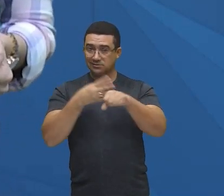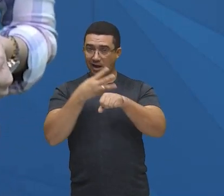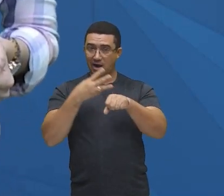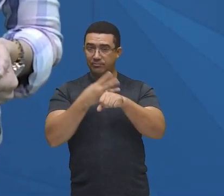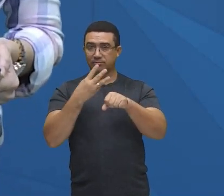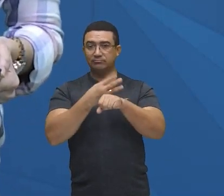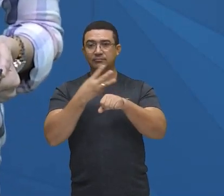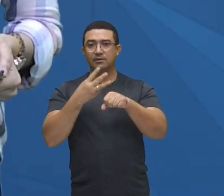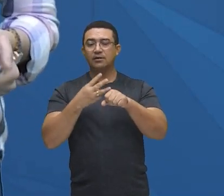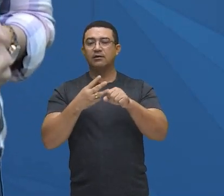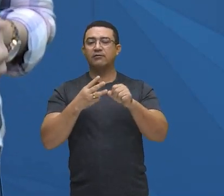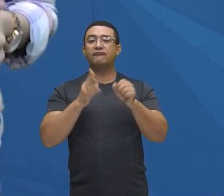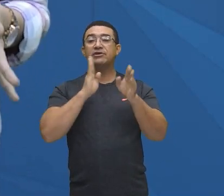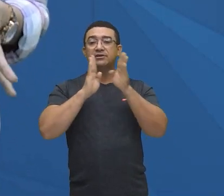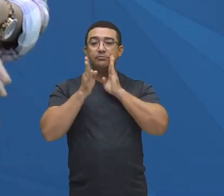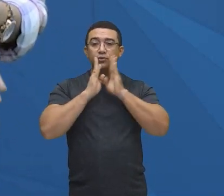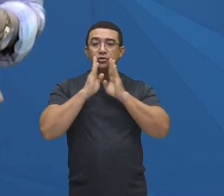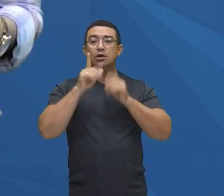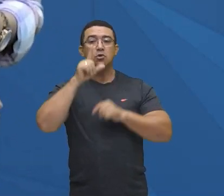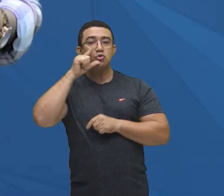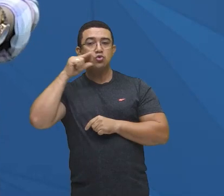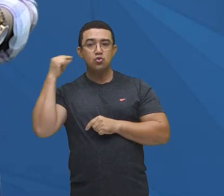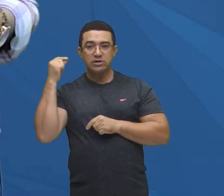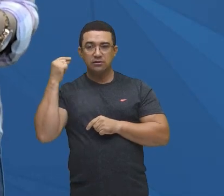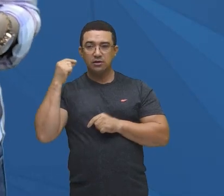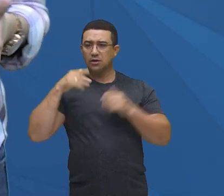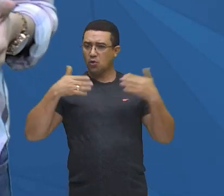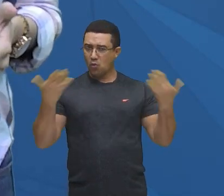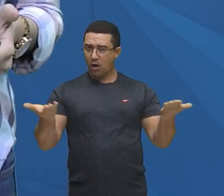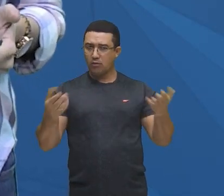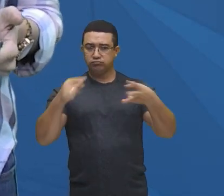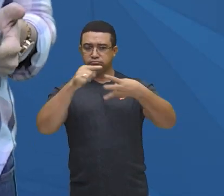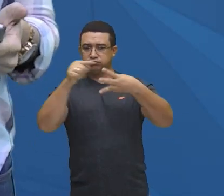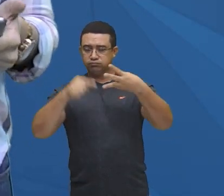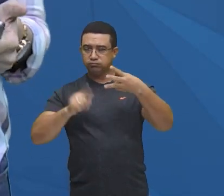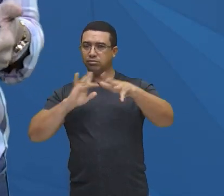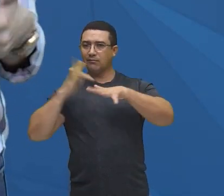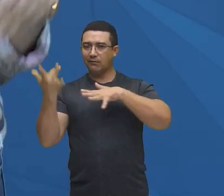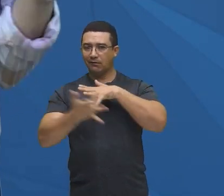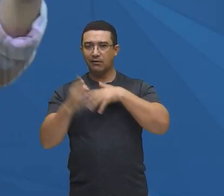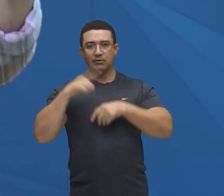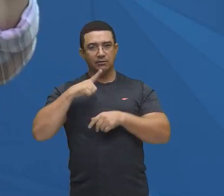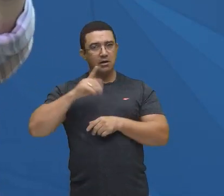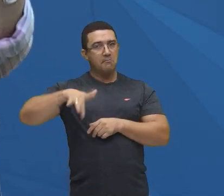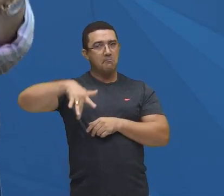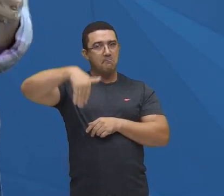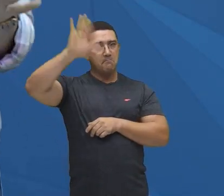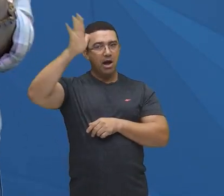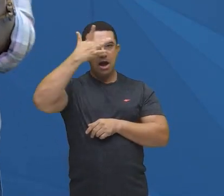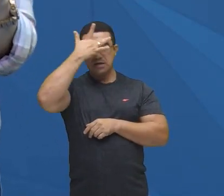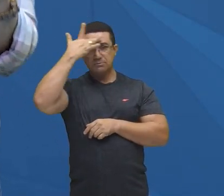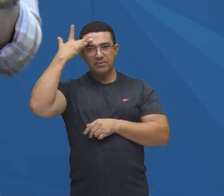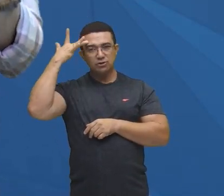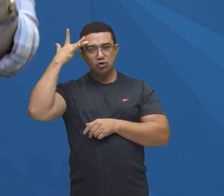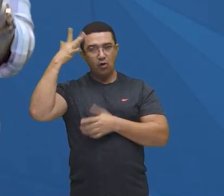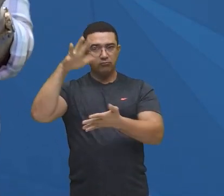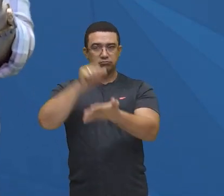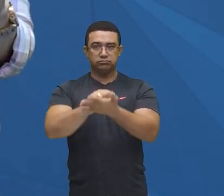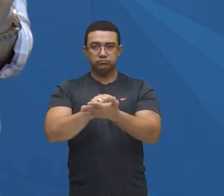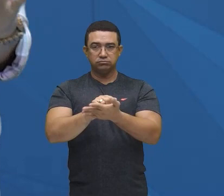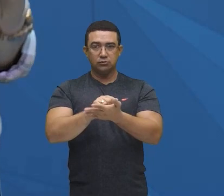ou Twitter? Qual dessas 3 redes sociais tem o maior número de usuários ativos